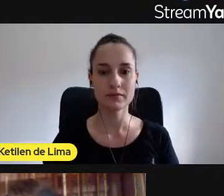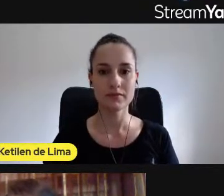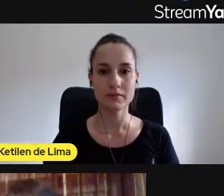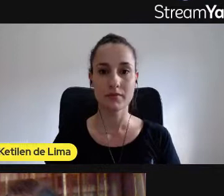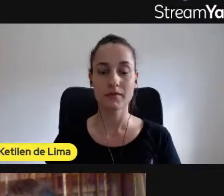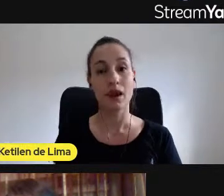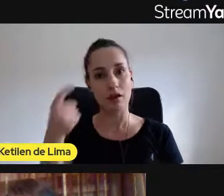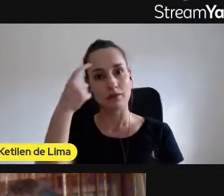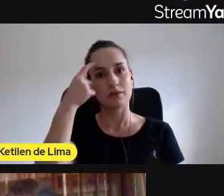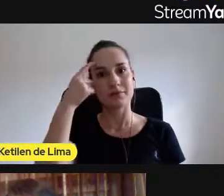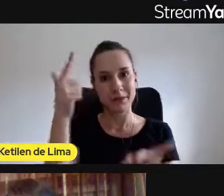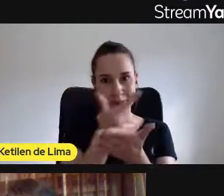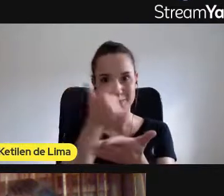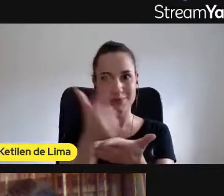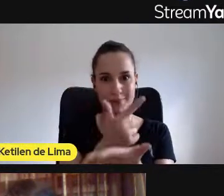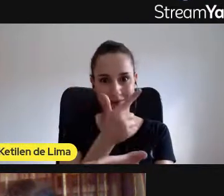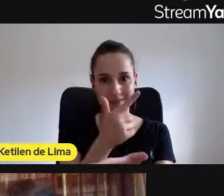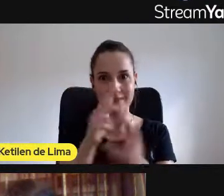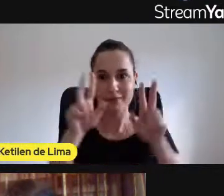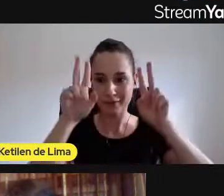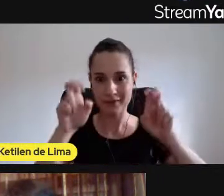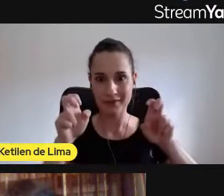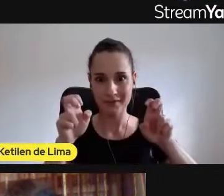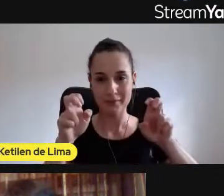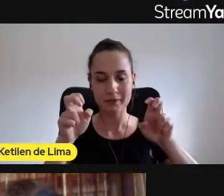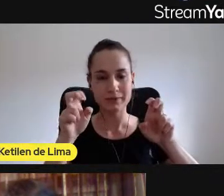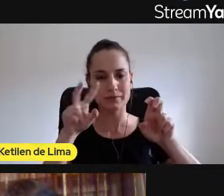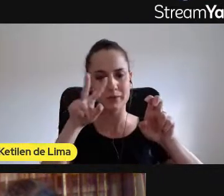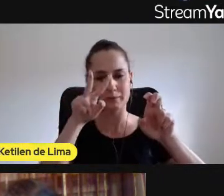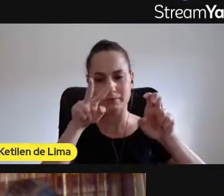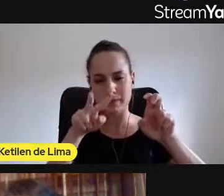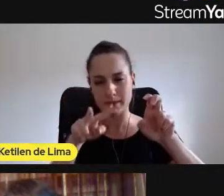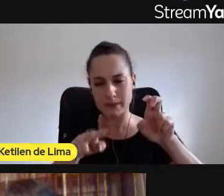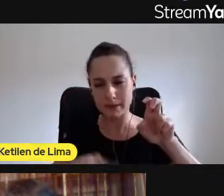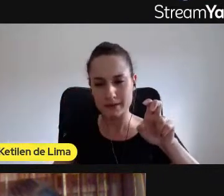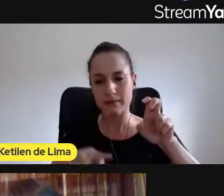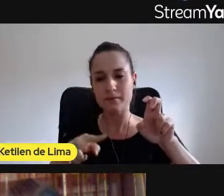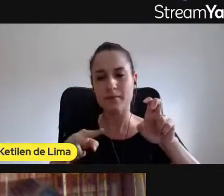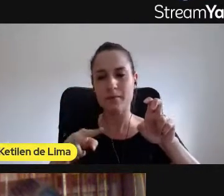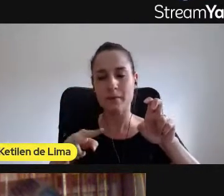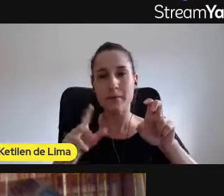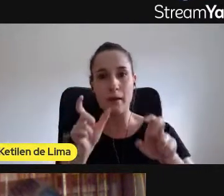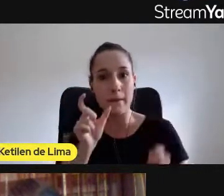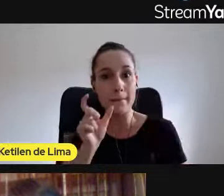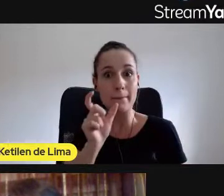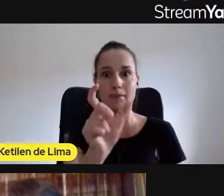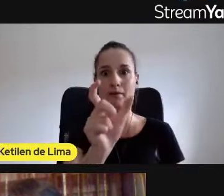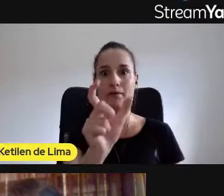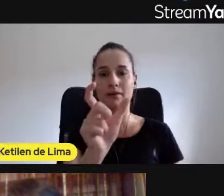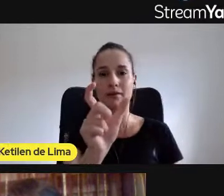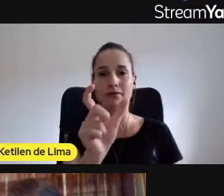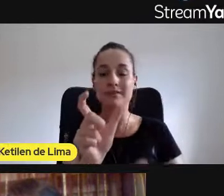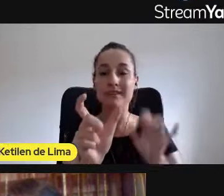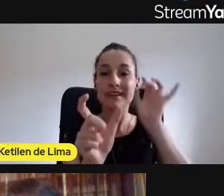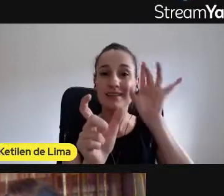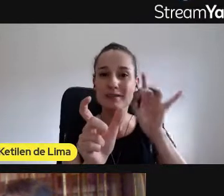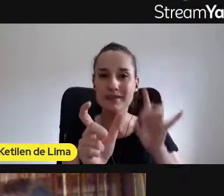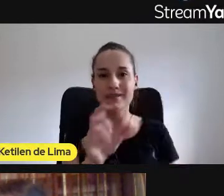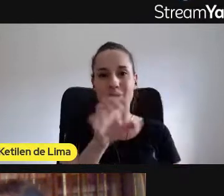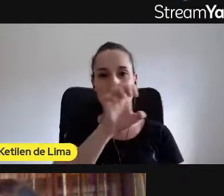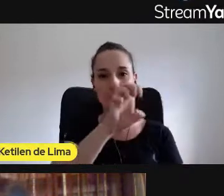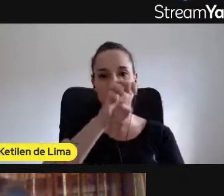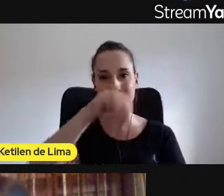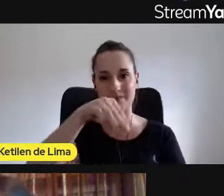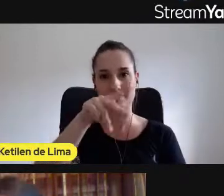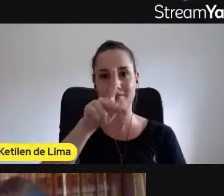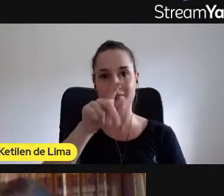Desassossego, a gente tem, assim, a palavra para mim que define é empatia, né? Com a pessoa